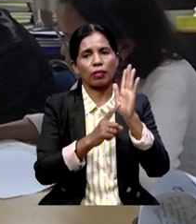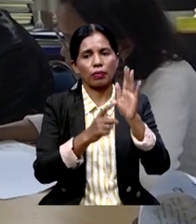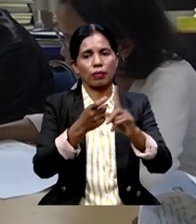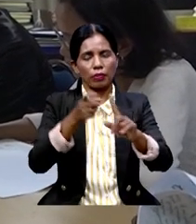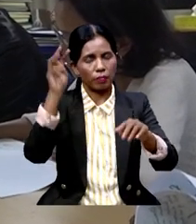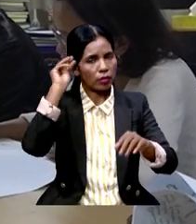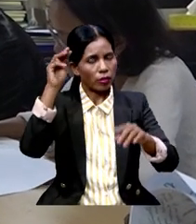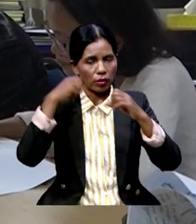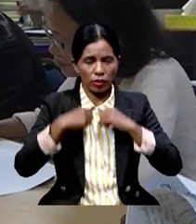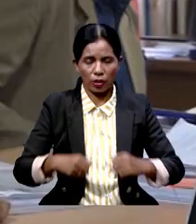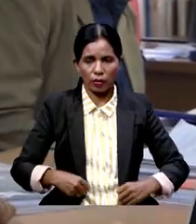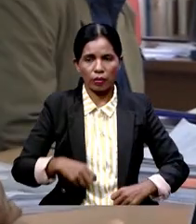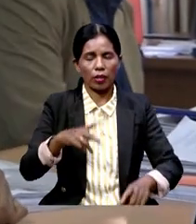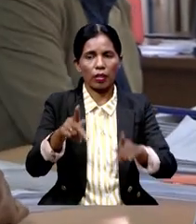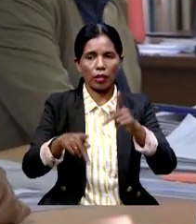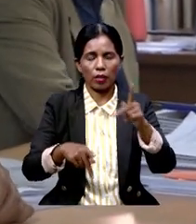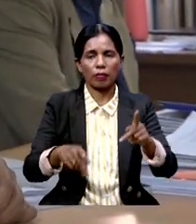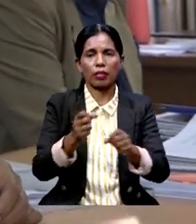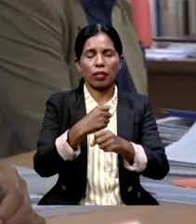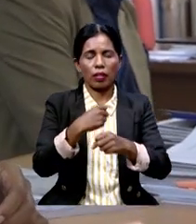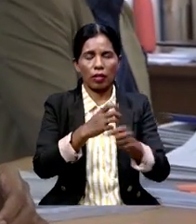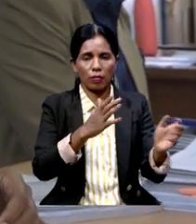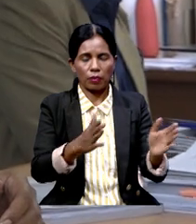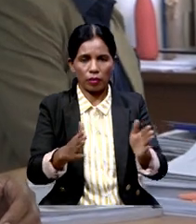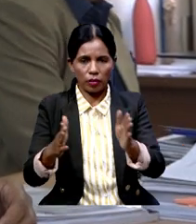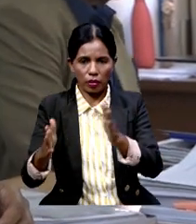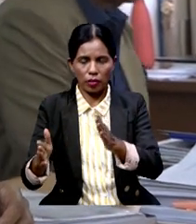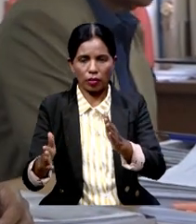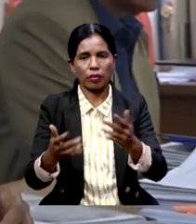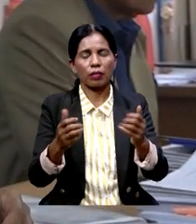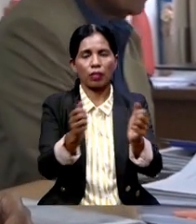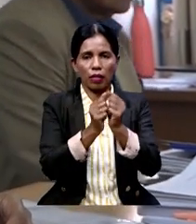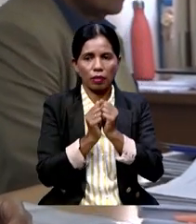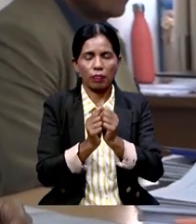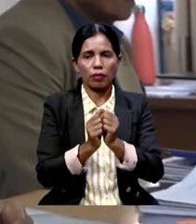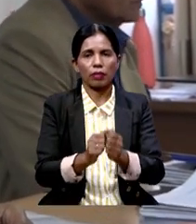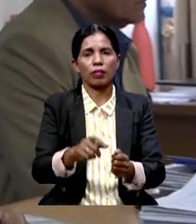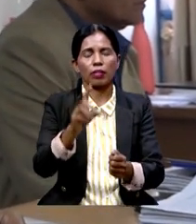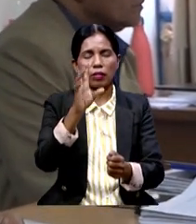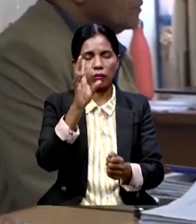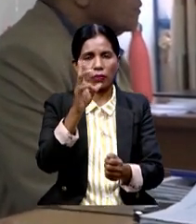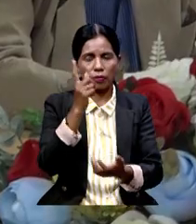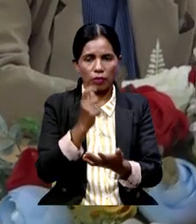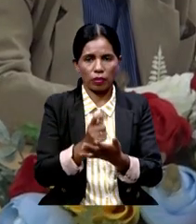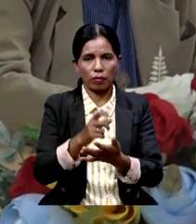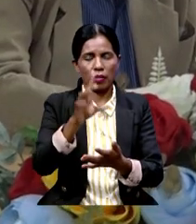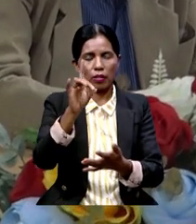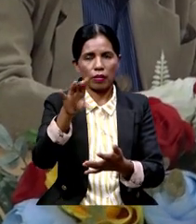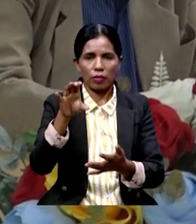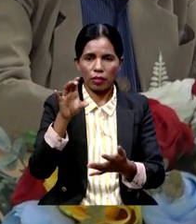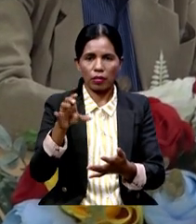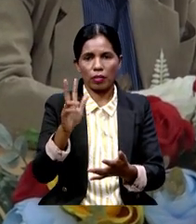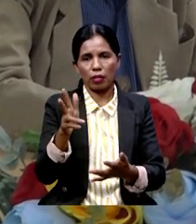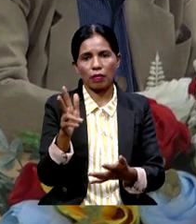Saúde, aplicante sira nebe compete e a processo de recrutamento ne, ha mutu creio hito ato sualo tolo nulo rassin